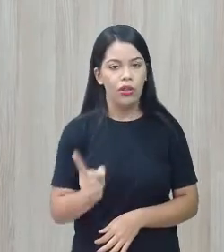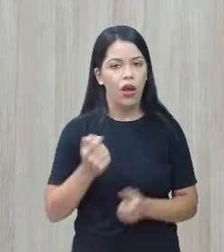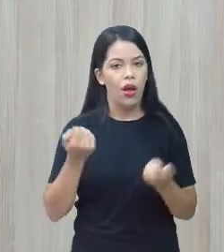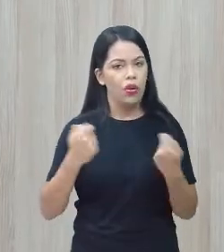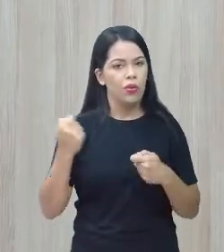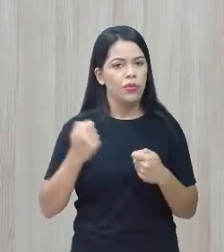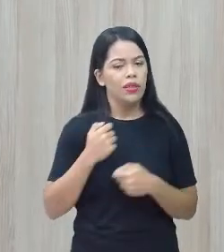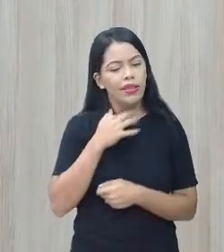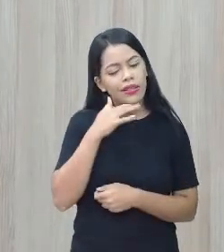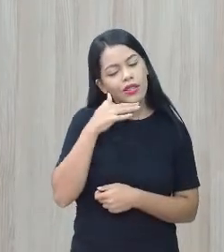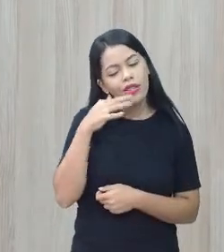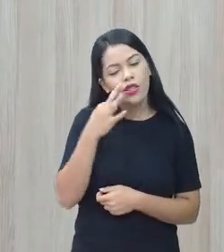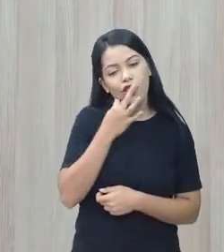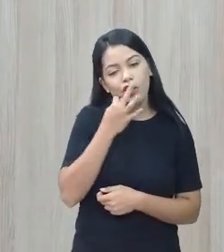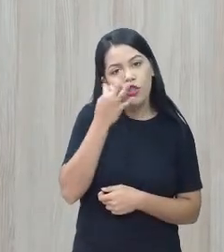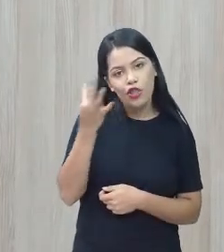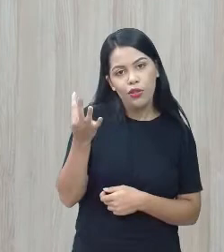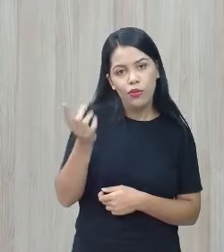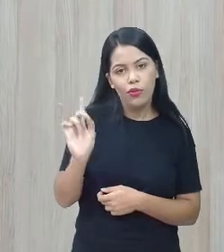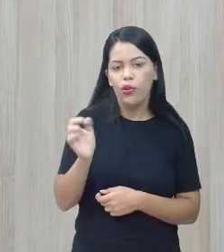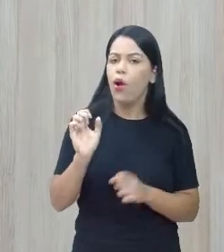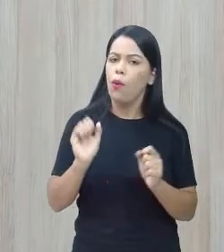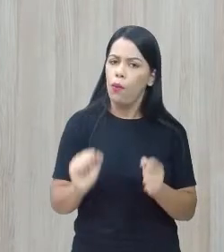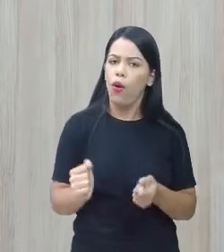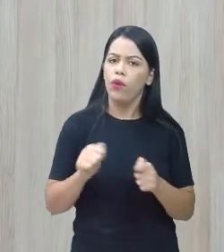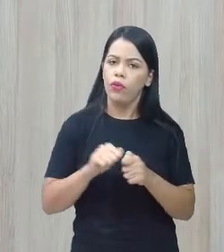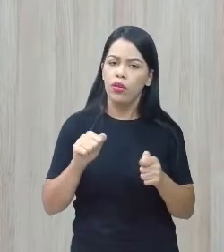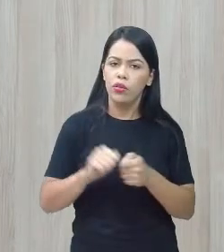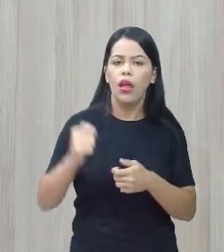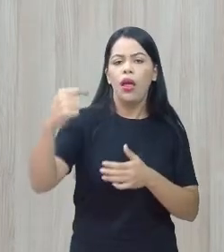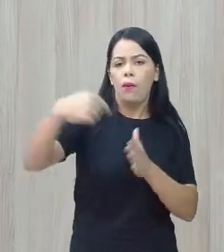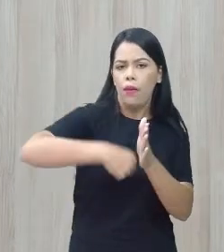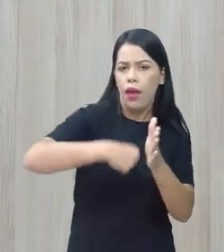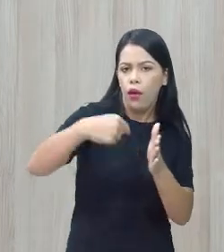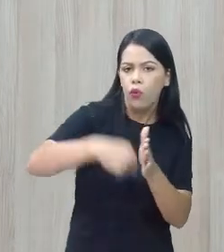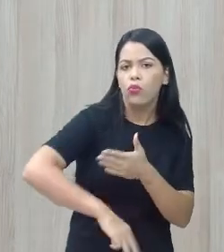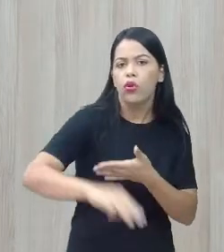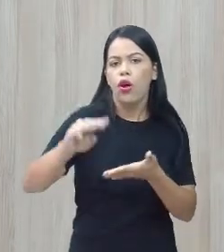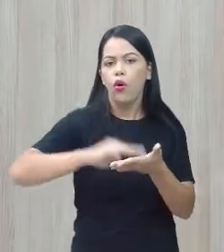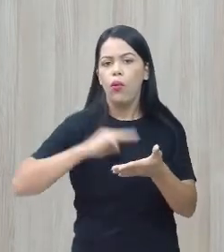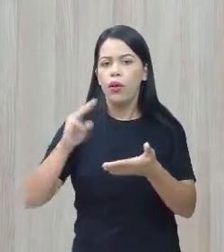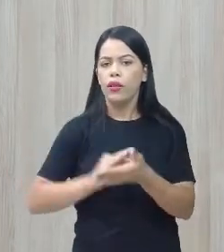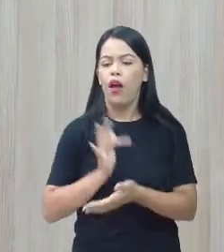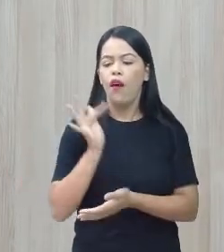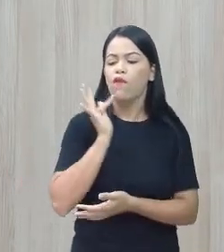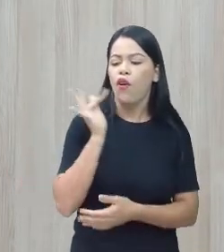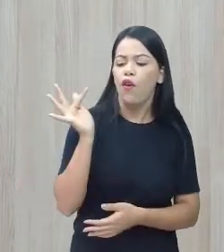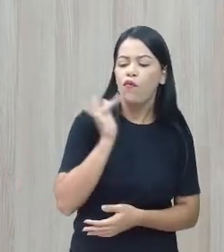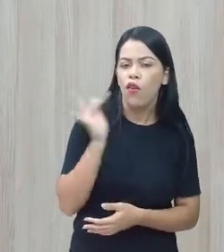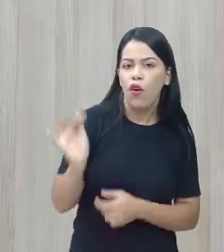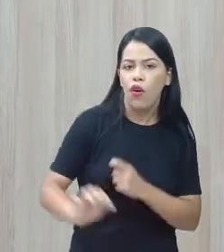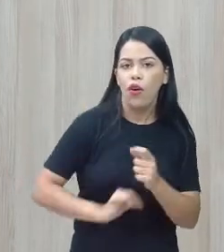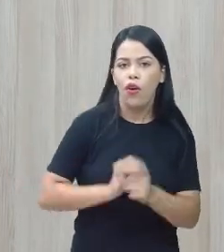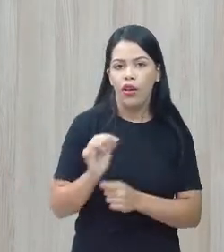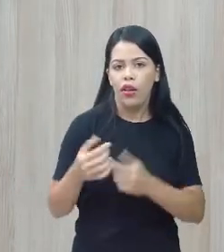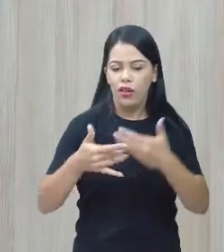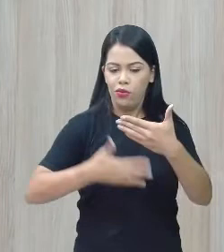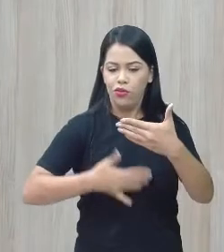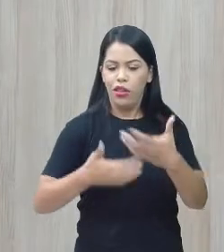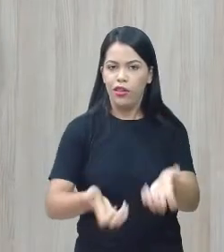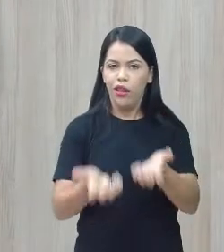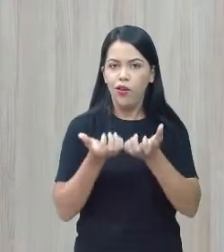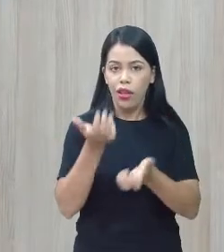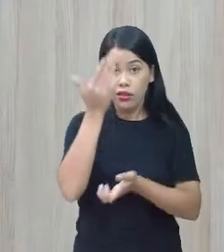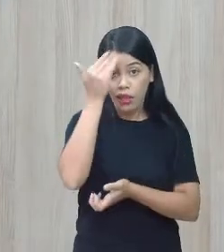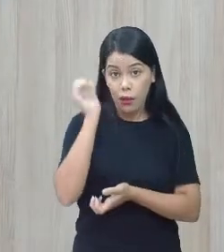ser tímidos. Podem jogar aí as perguntas, os comentários, as fofoquinhas no chat, que eu quero saber, tá? Então,